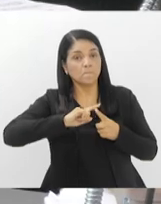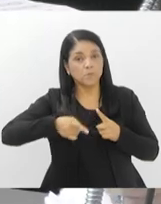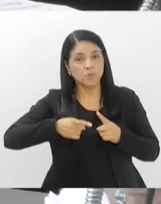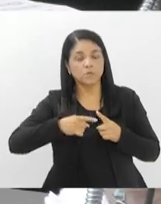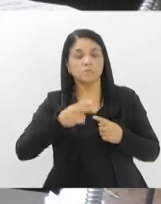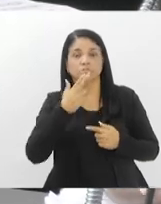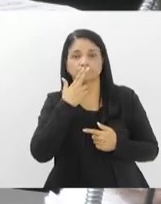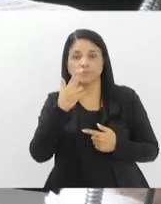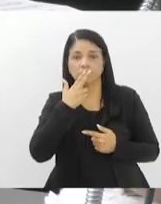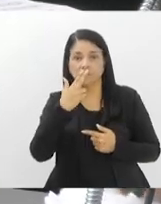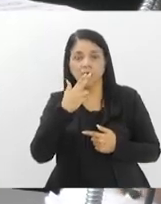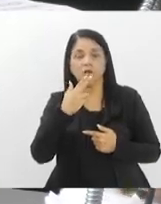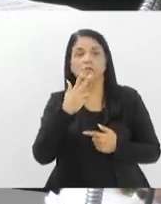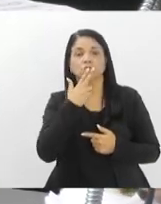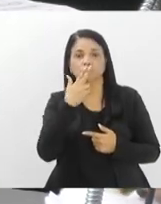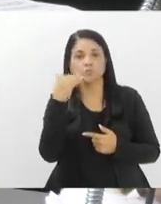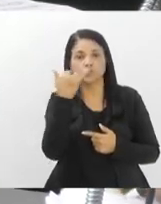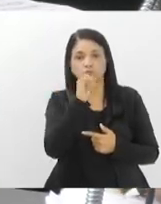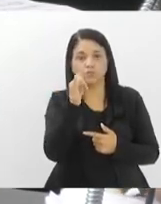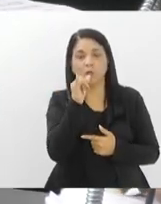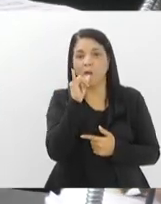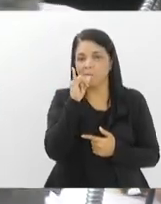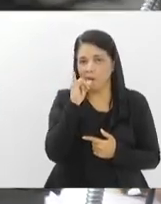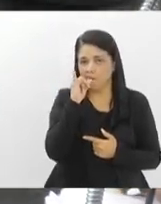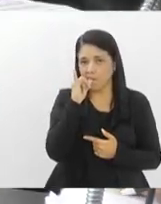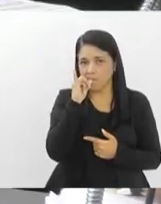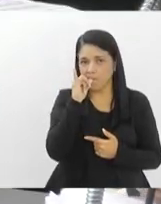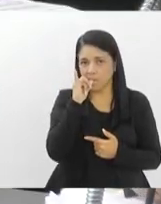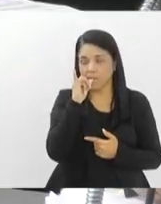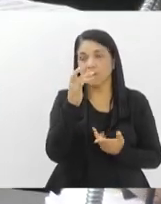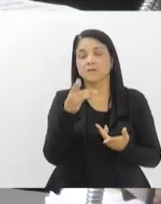cigarros, cigarrilhas, charutos, cachimbos,